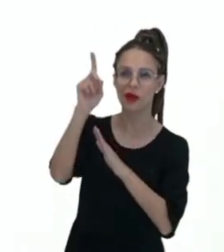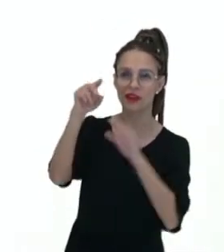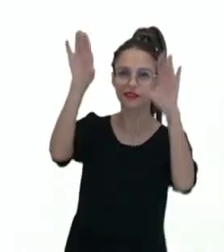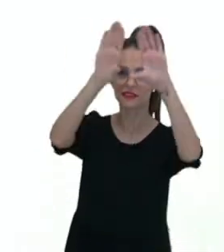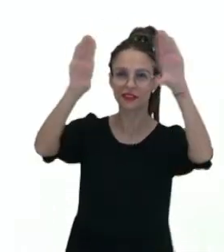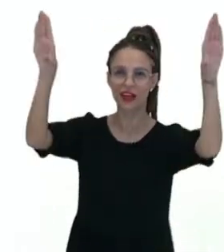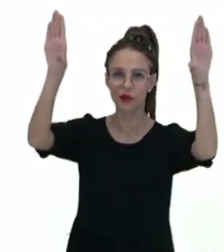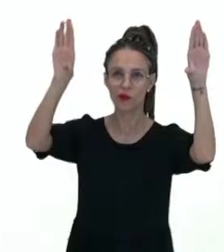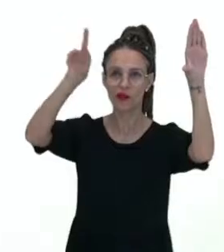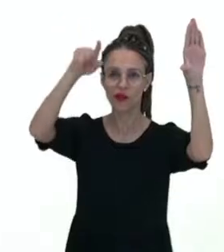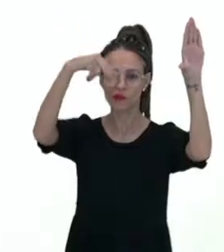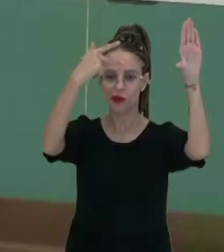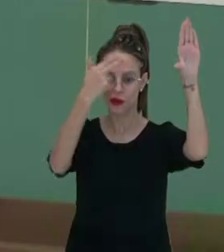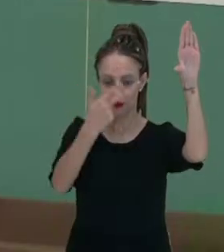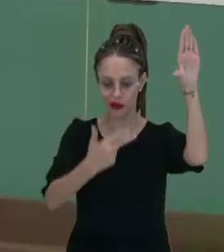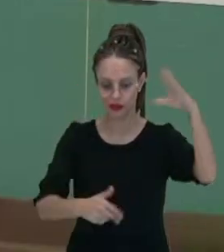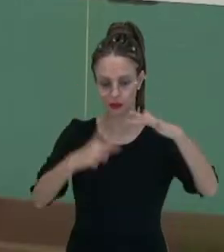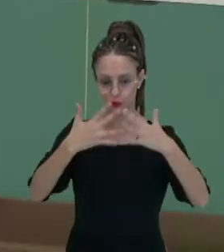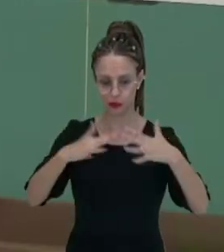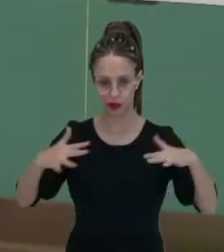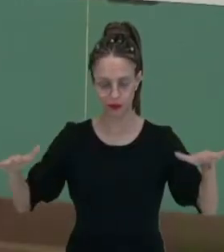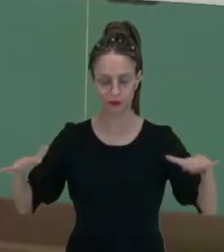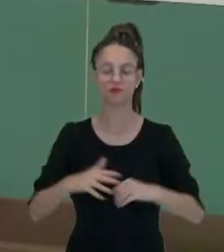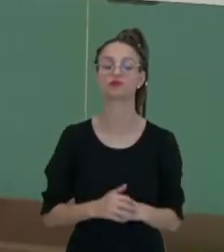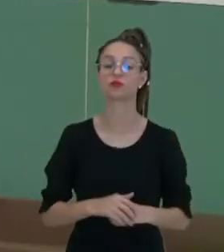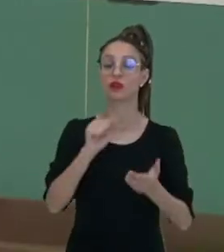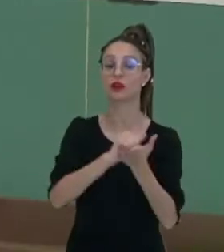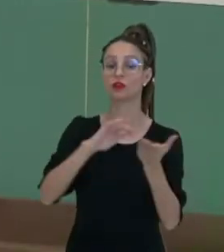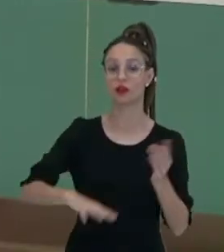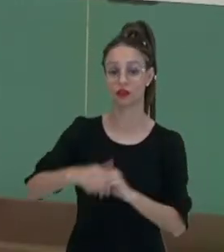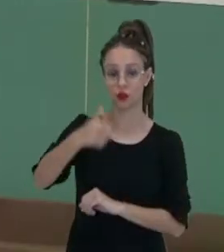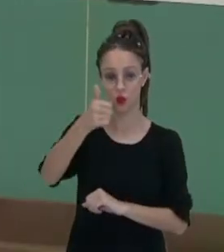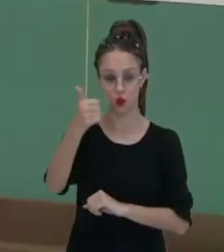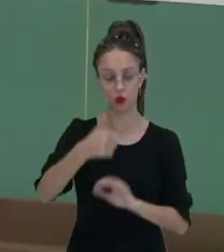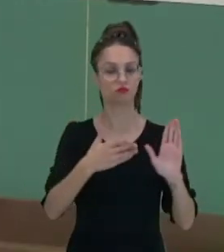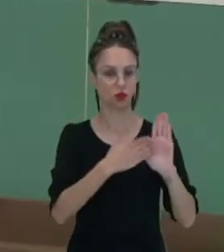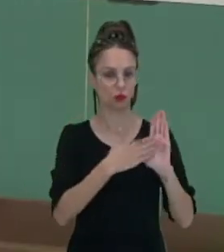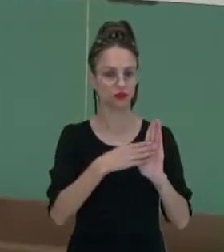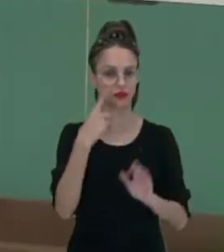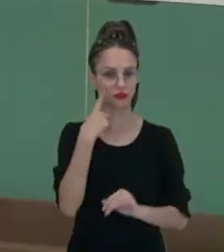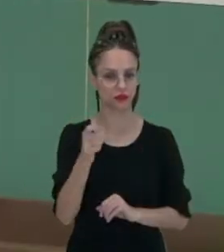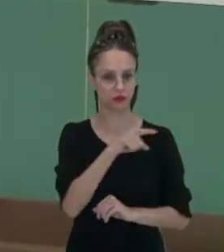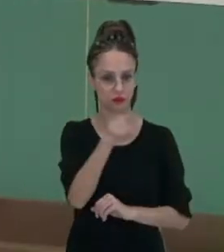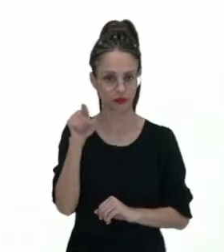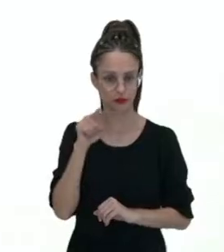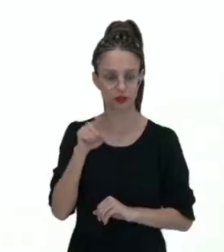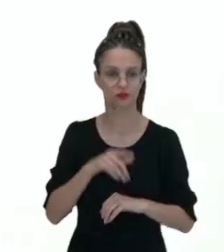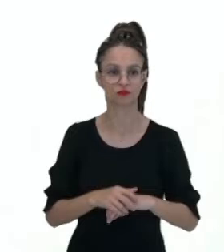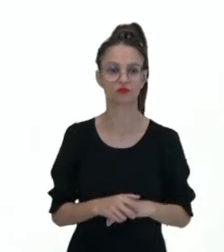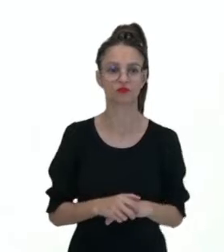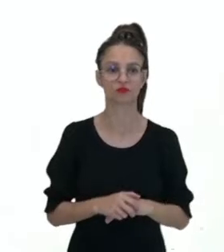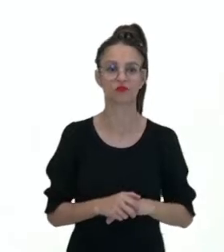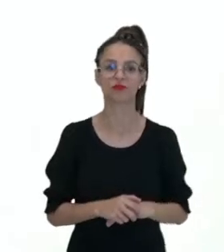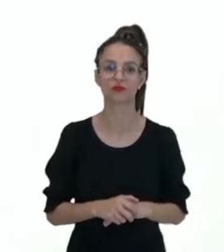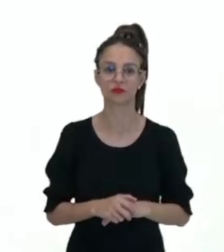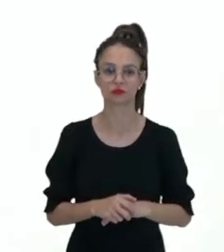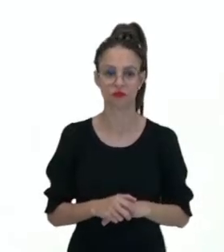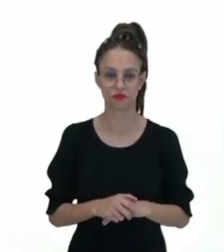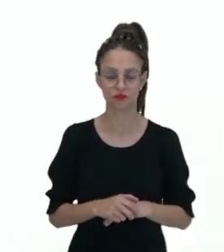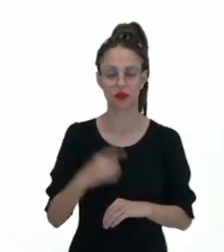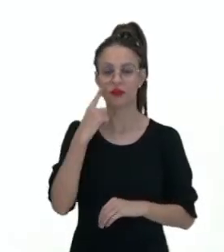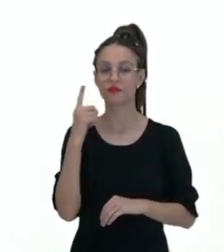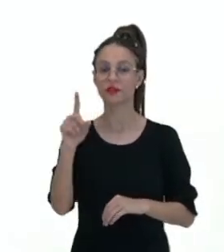descer ao mar. Chegamos à atividade 1 com uma proposta bem interessante para você, relendo. Viu uma lua